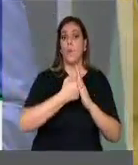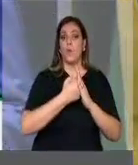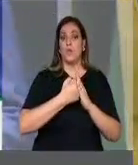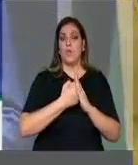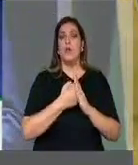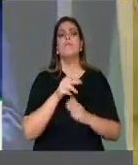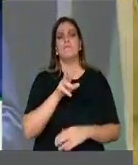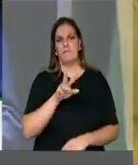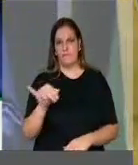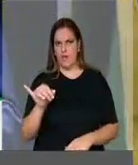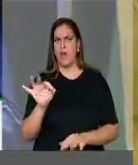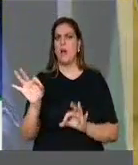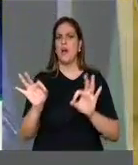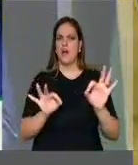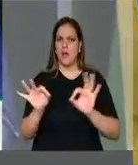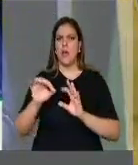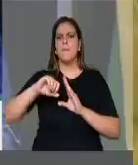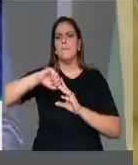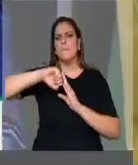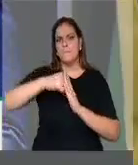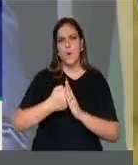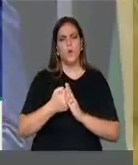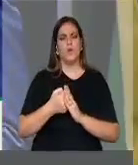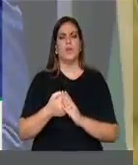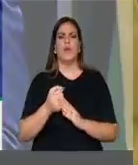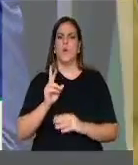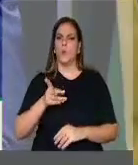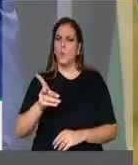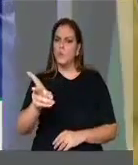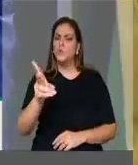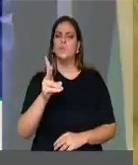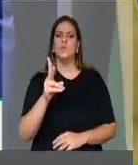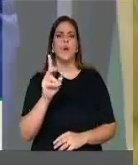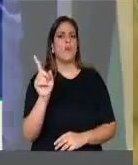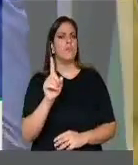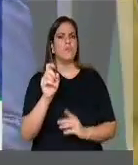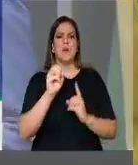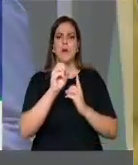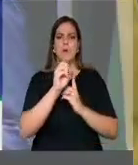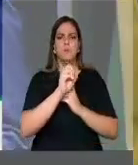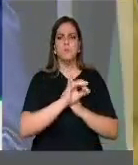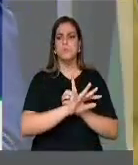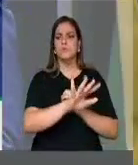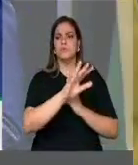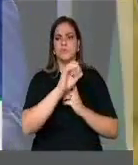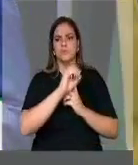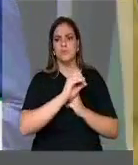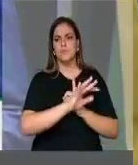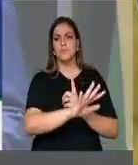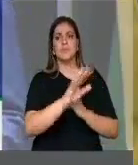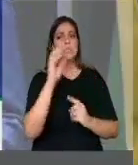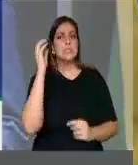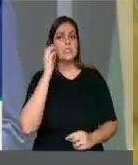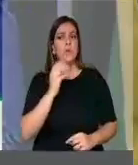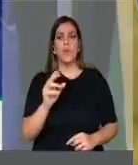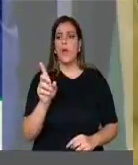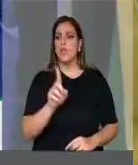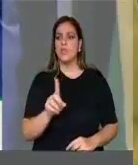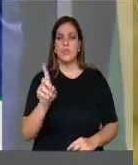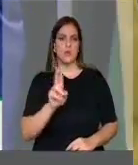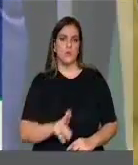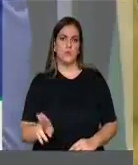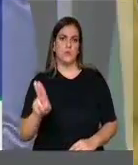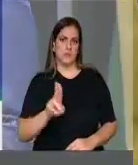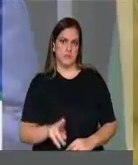ser instalados e também a sua manutenção serem feitas pelas operadoras de telefonia celular. Um